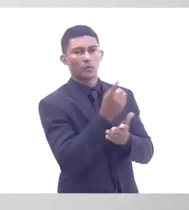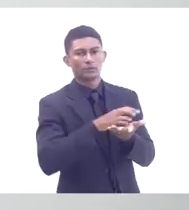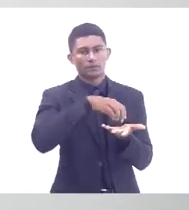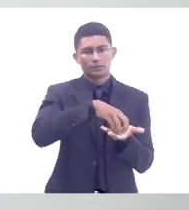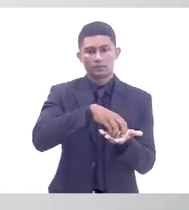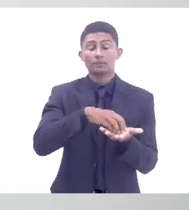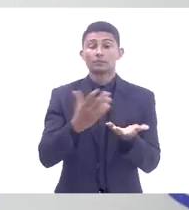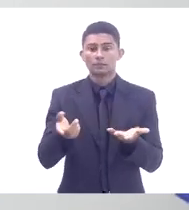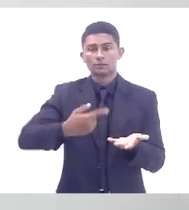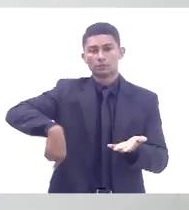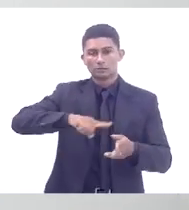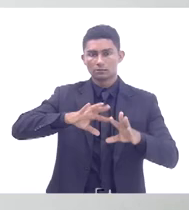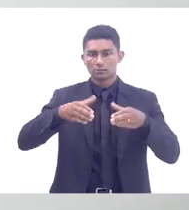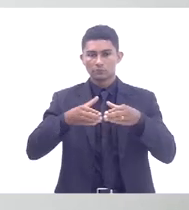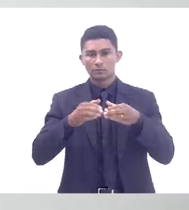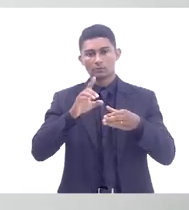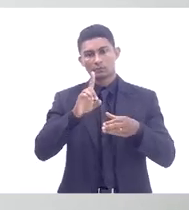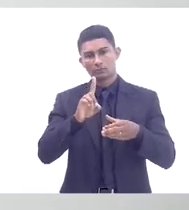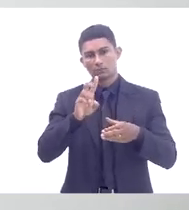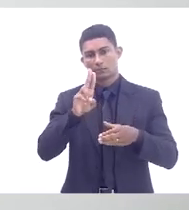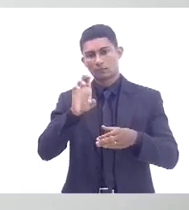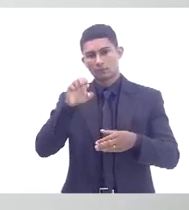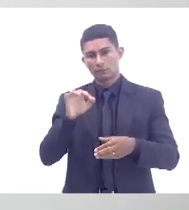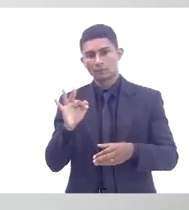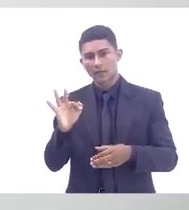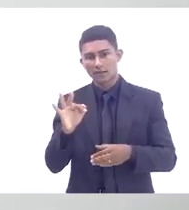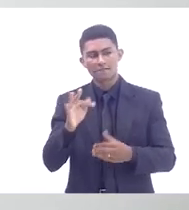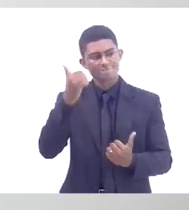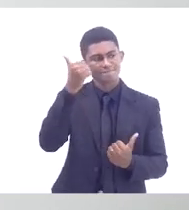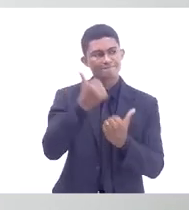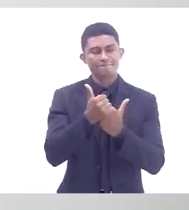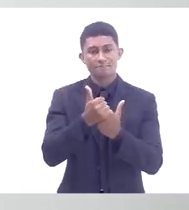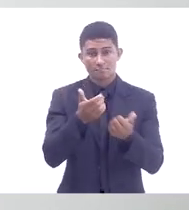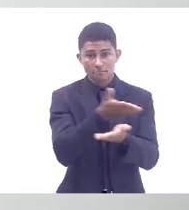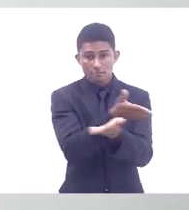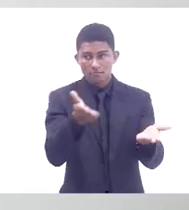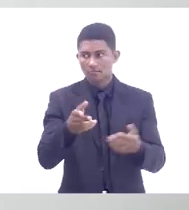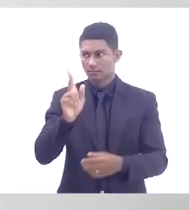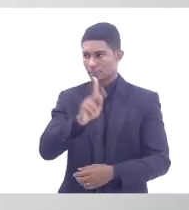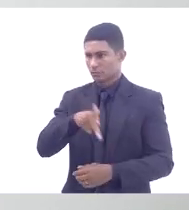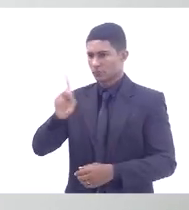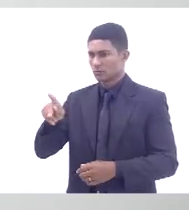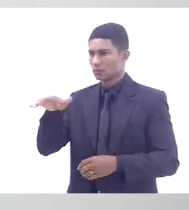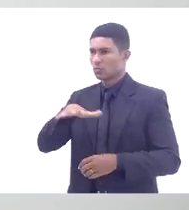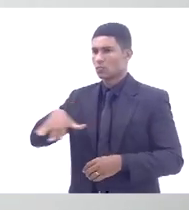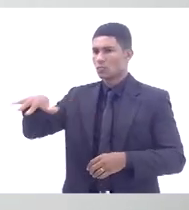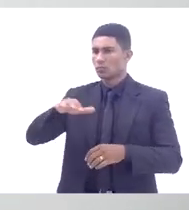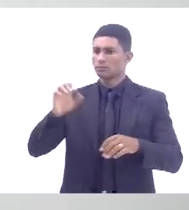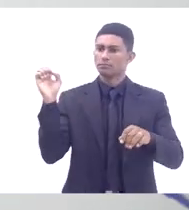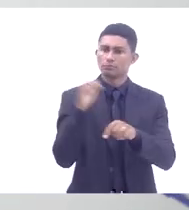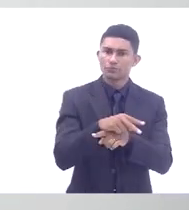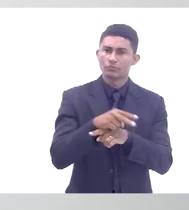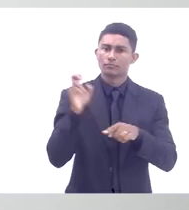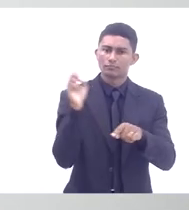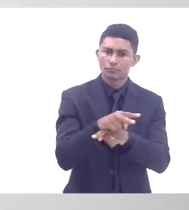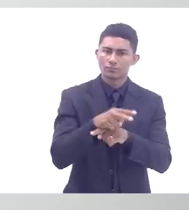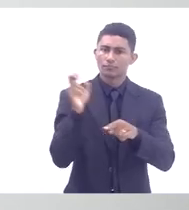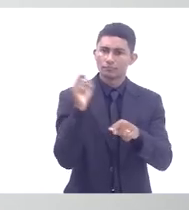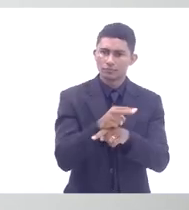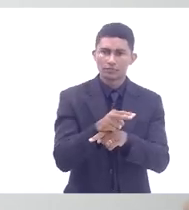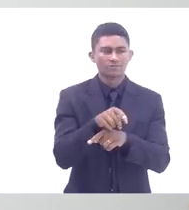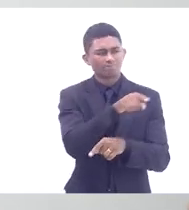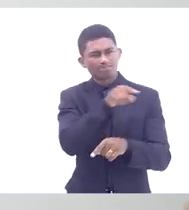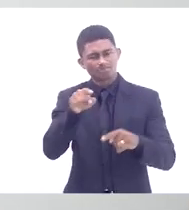defendo o projeto onde todos os docentes que ingressa na universidade tem algum compromisso da